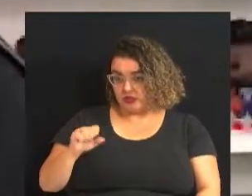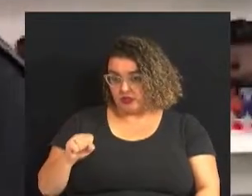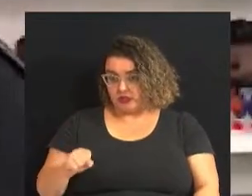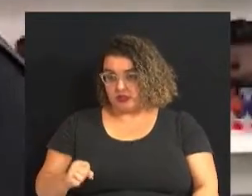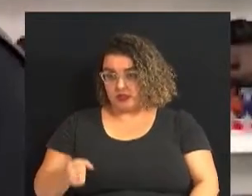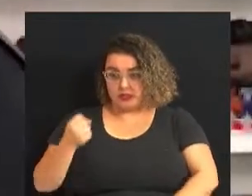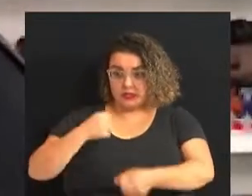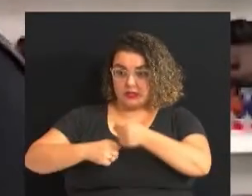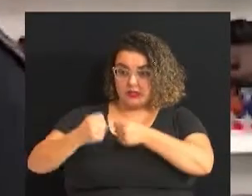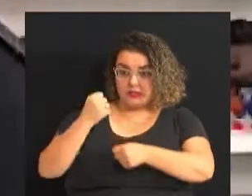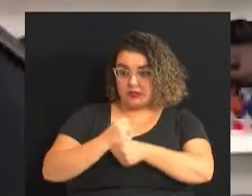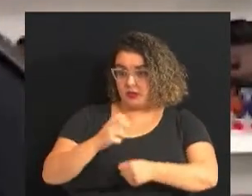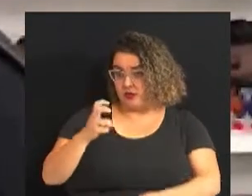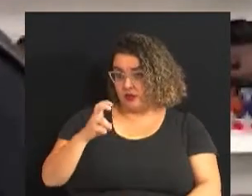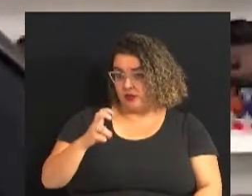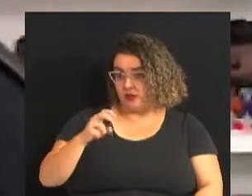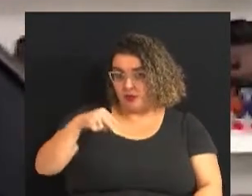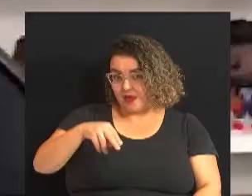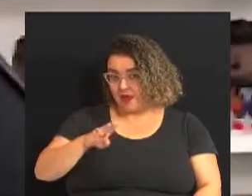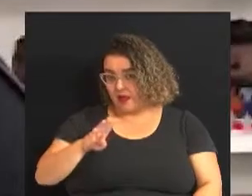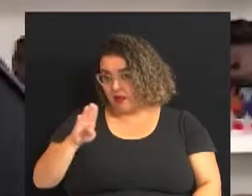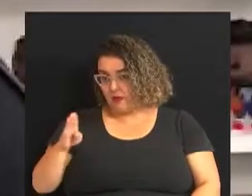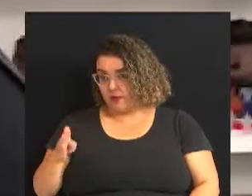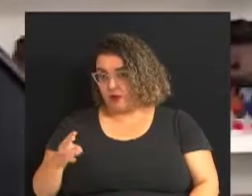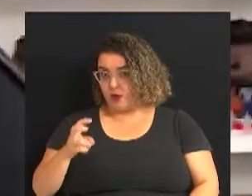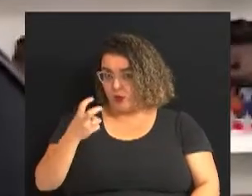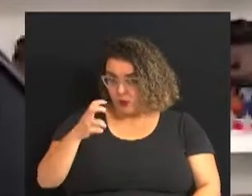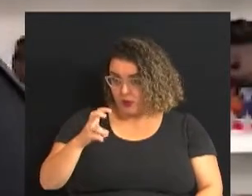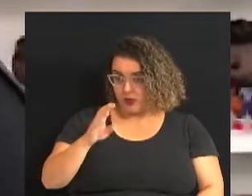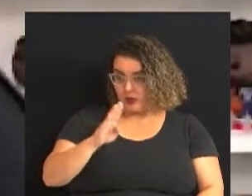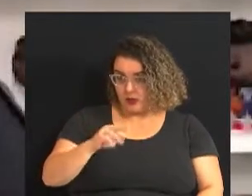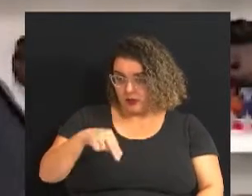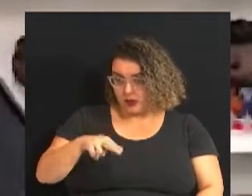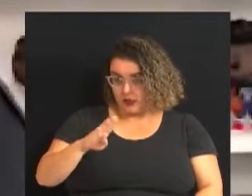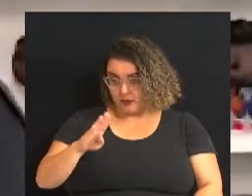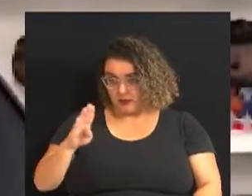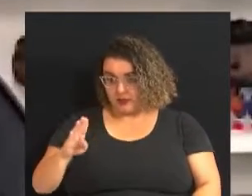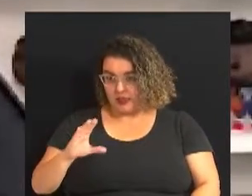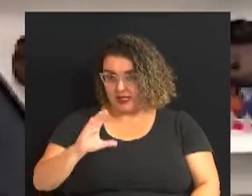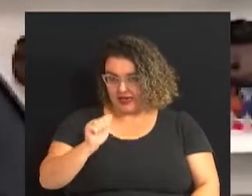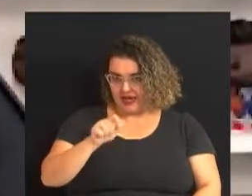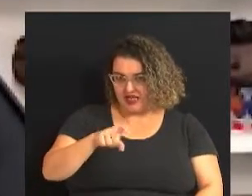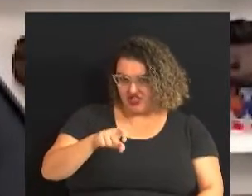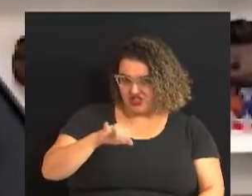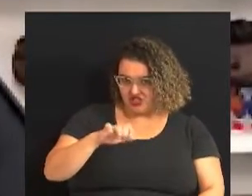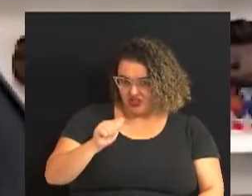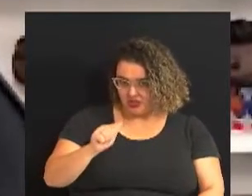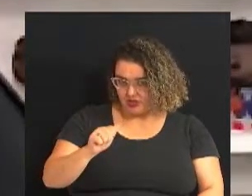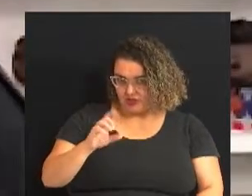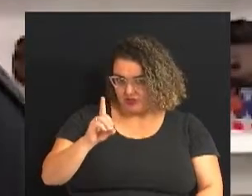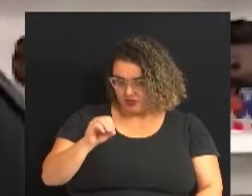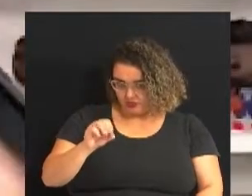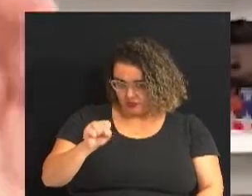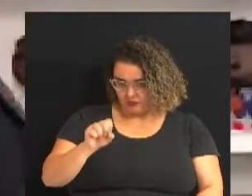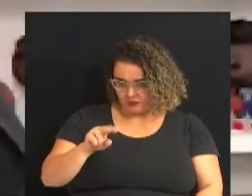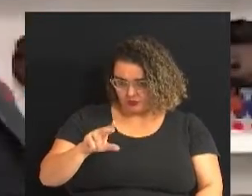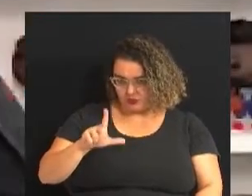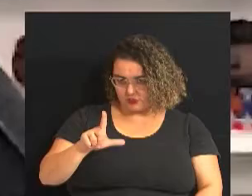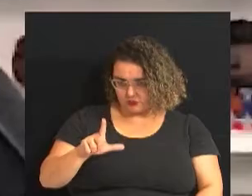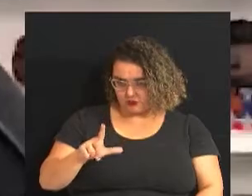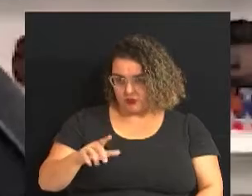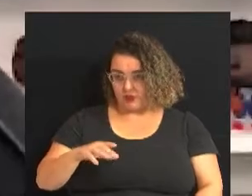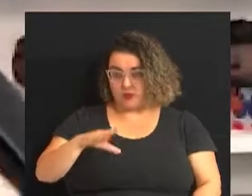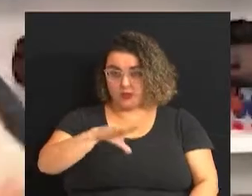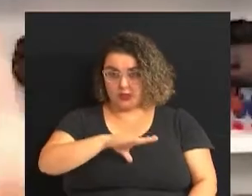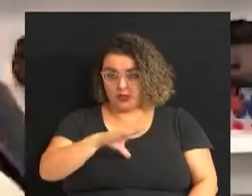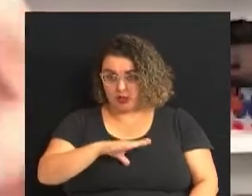colocado no NBB, e o quinto colocado no NBB para Caxias do Sul, uma cidade que conseguiu juntar